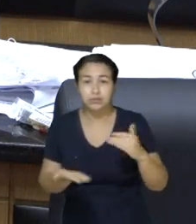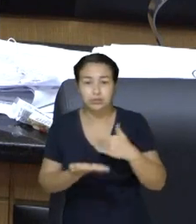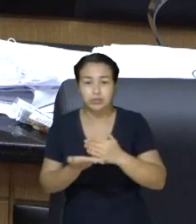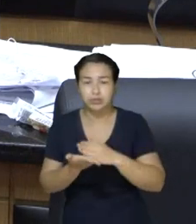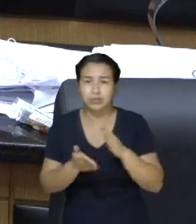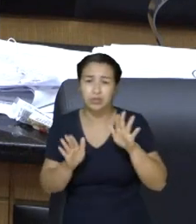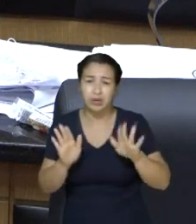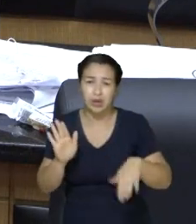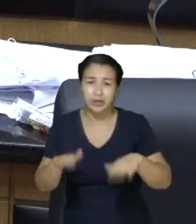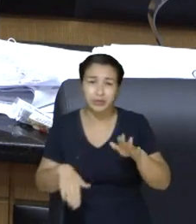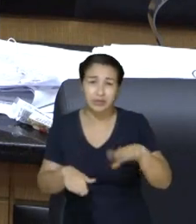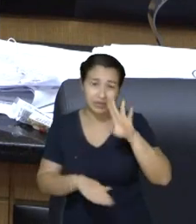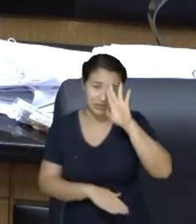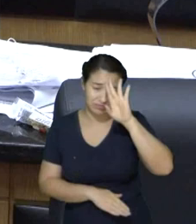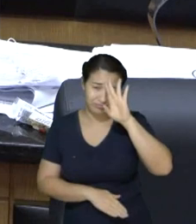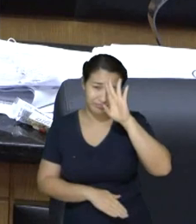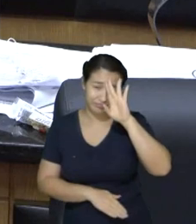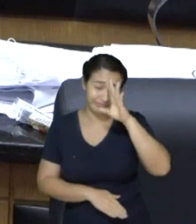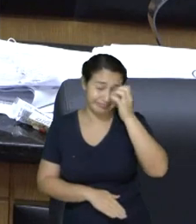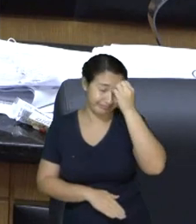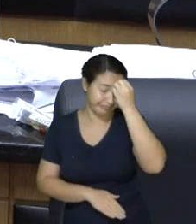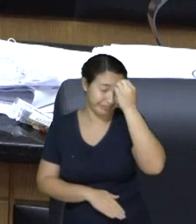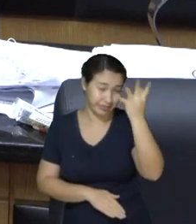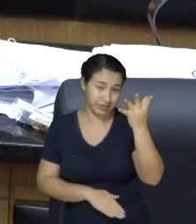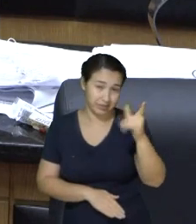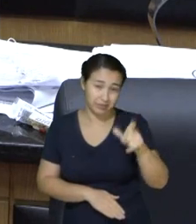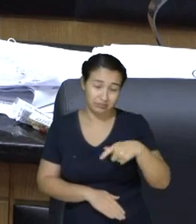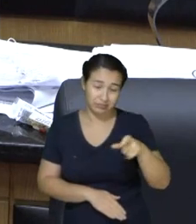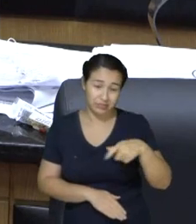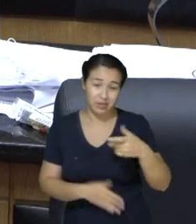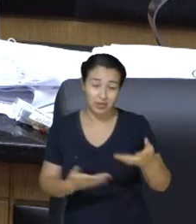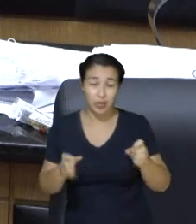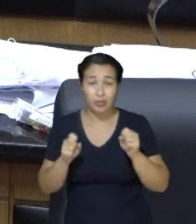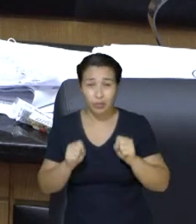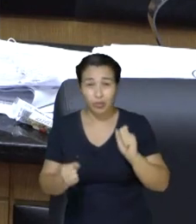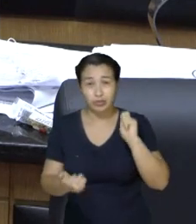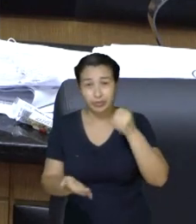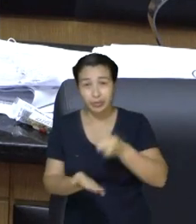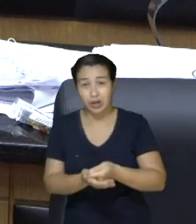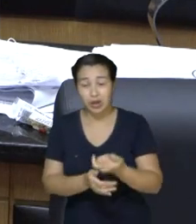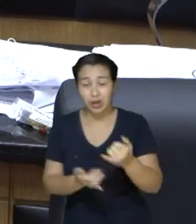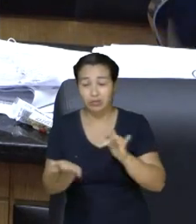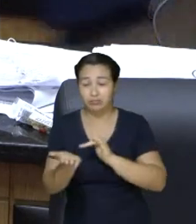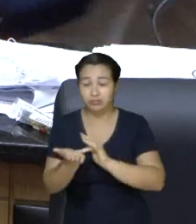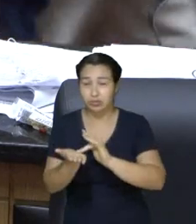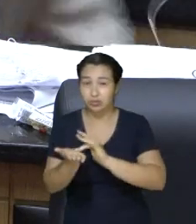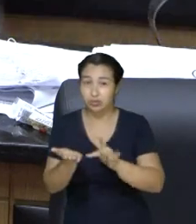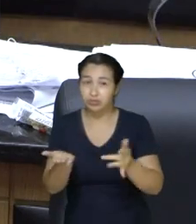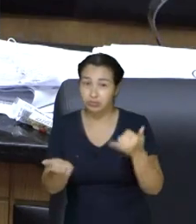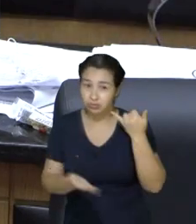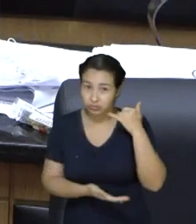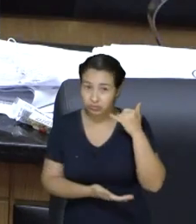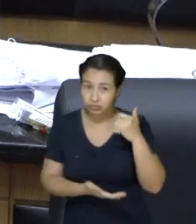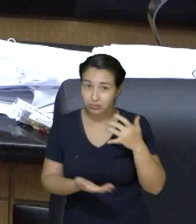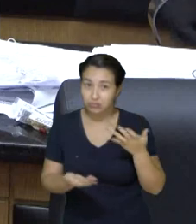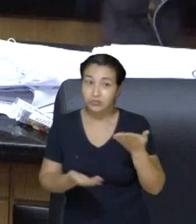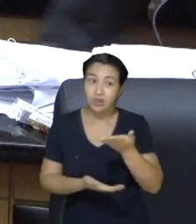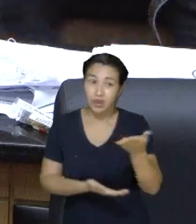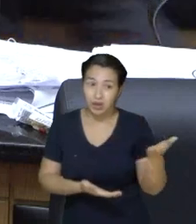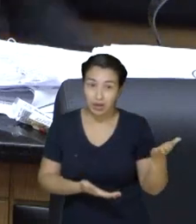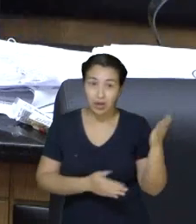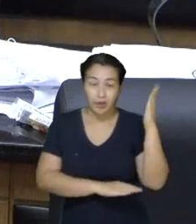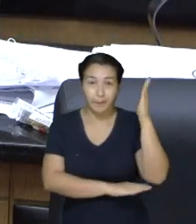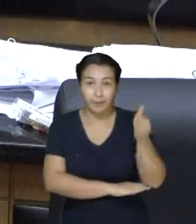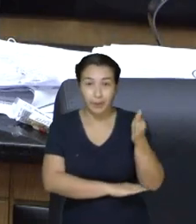carteira, alguma coisa, então tem a possibilidade de pagar no teu celular o pedágio. Então, as praças de pedágio que se adaptam, né, para